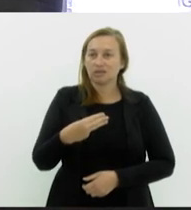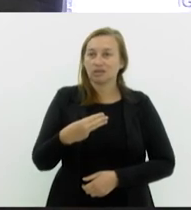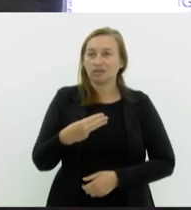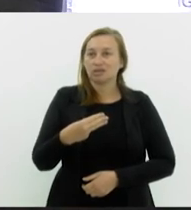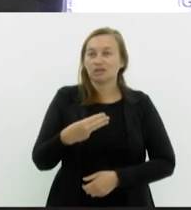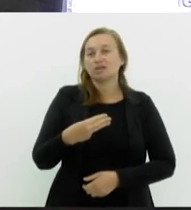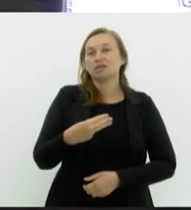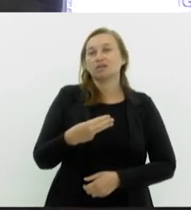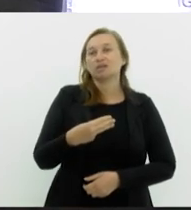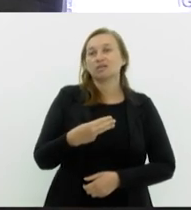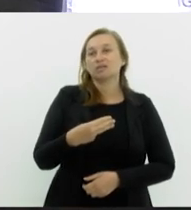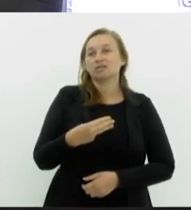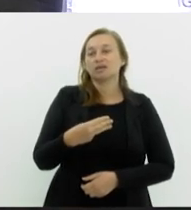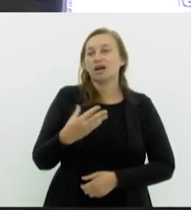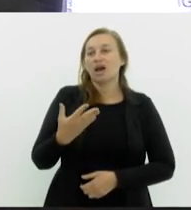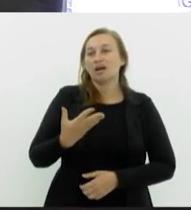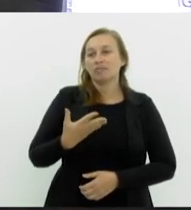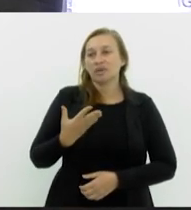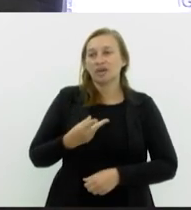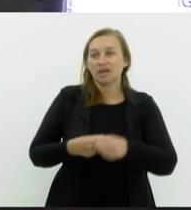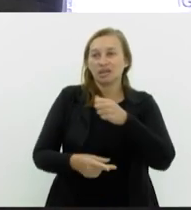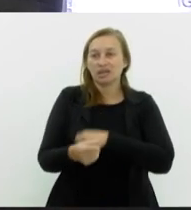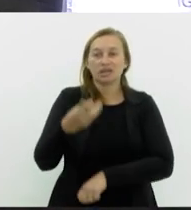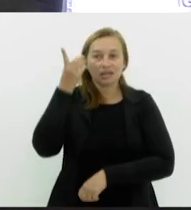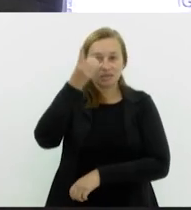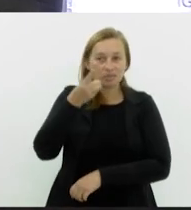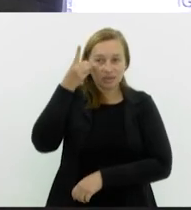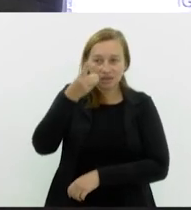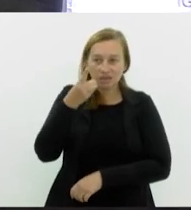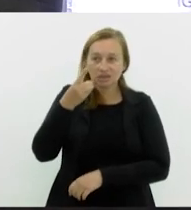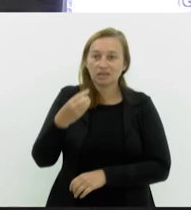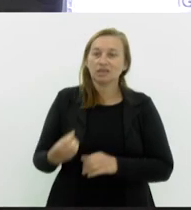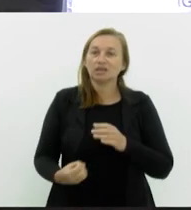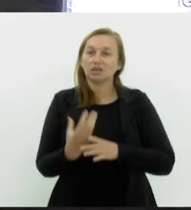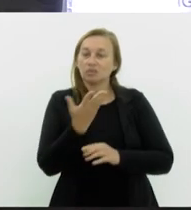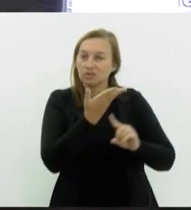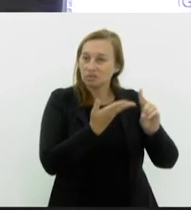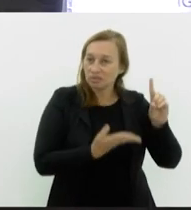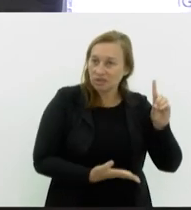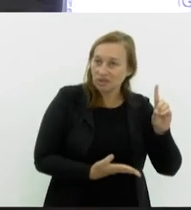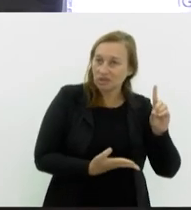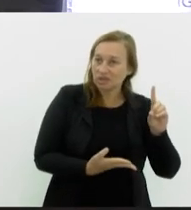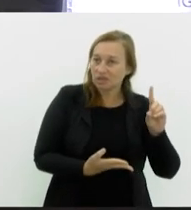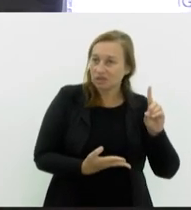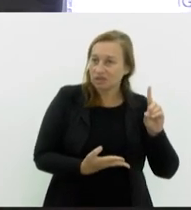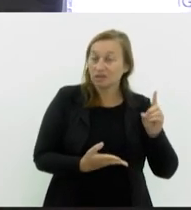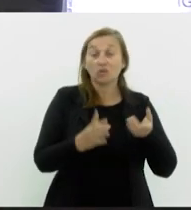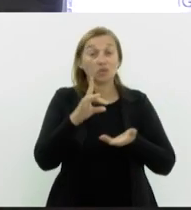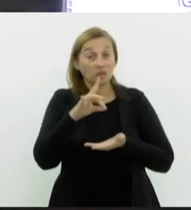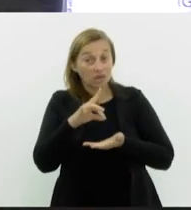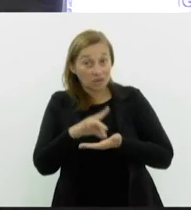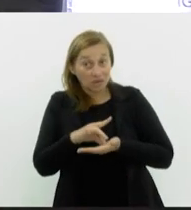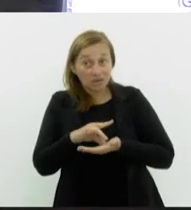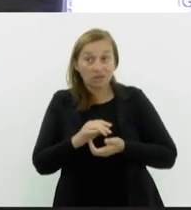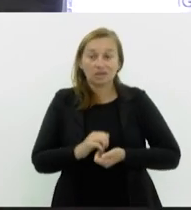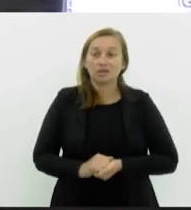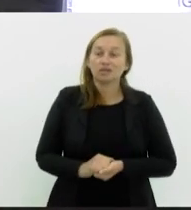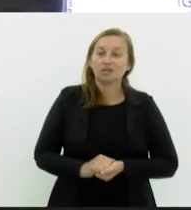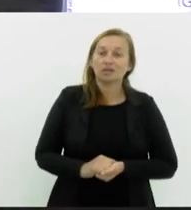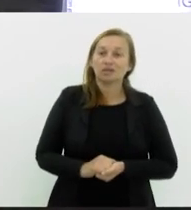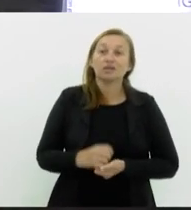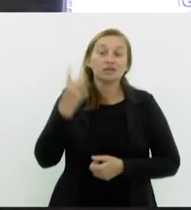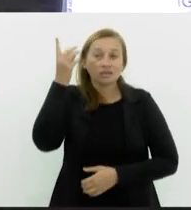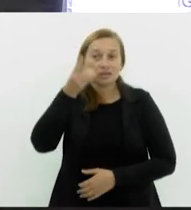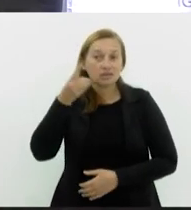eterno companheiro deputado, autor dessa homenagem, o autor original dessa homenagem, que